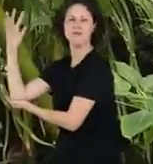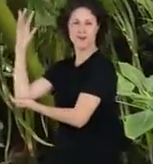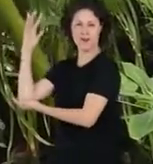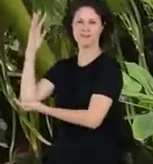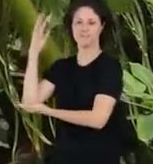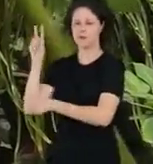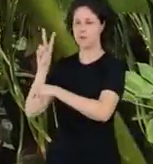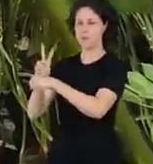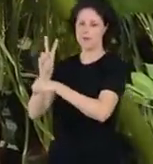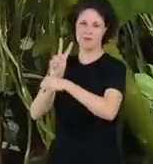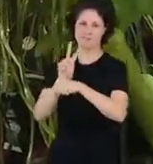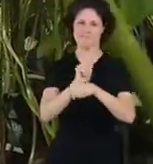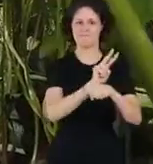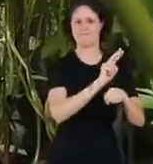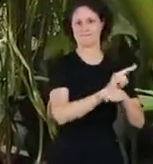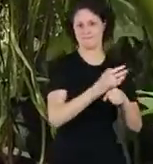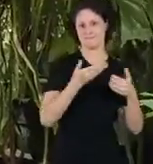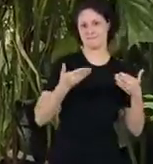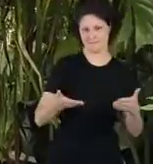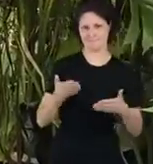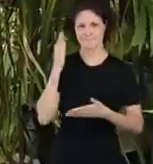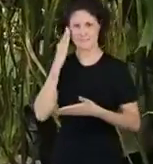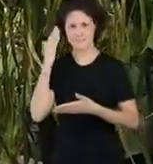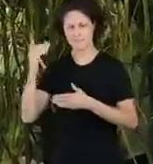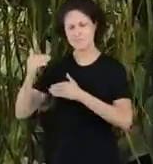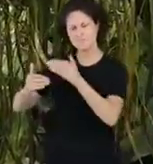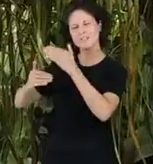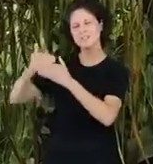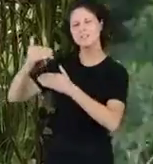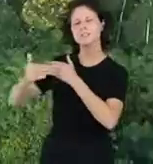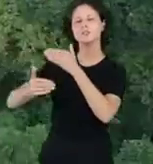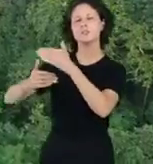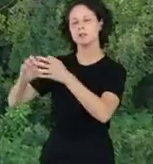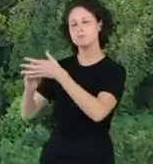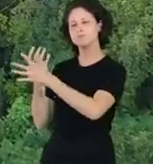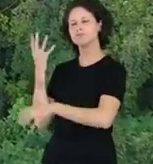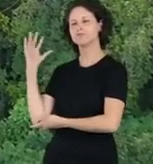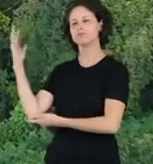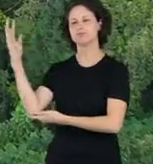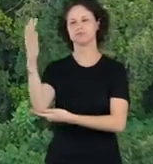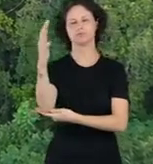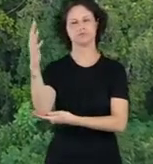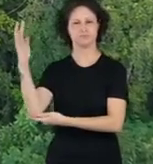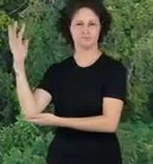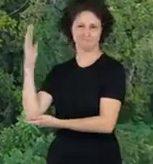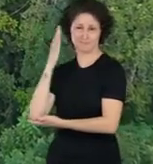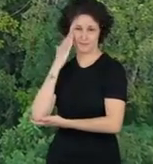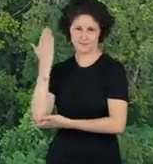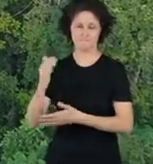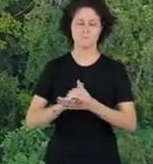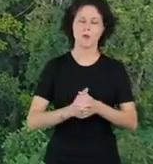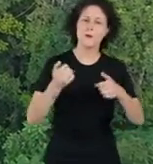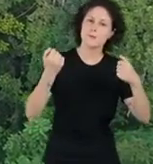é chamado de comunidade clímax e ele demora muito tempo para acontecer. É por isso que o desmatamento é tão prejudicial